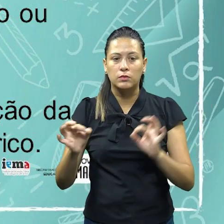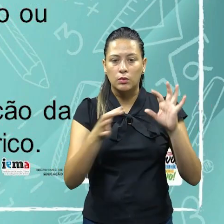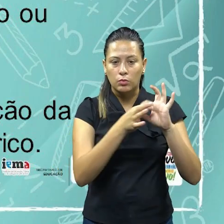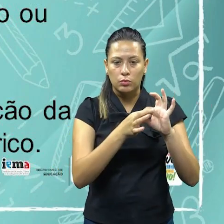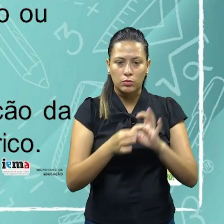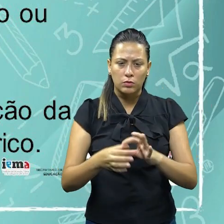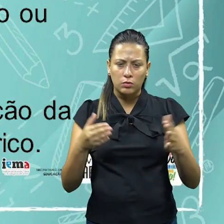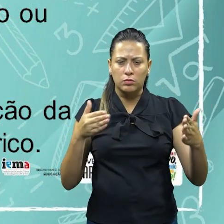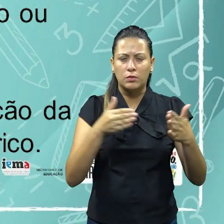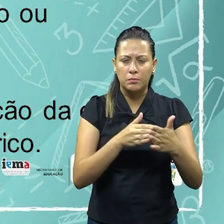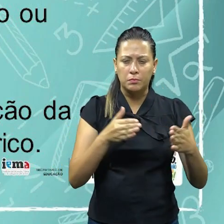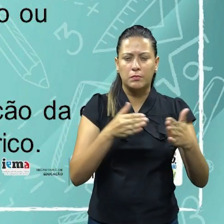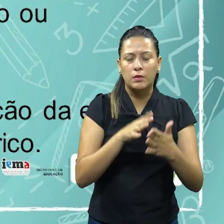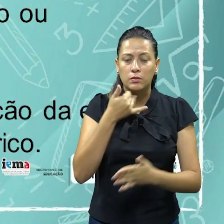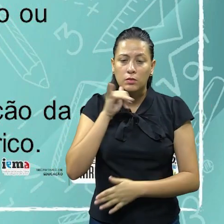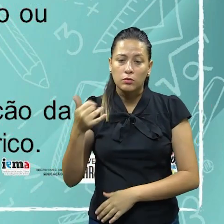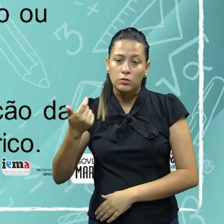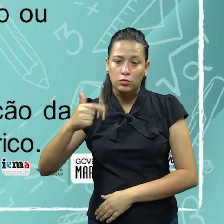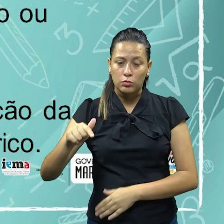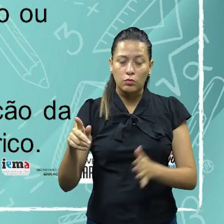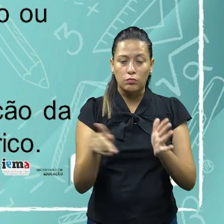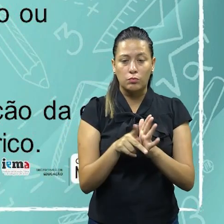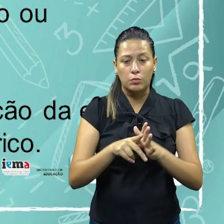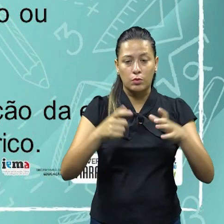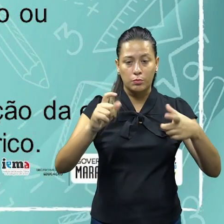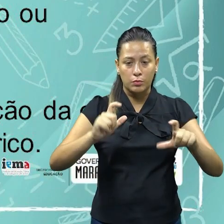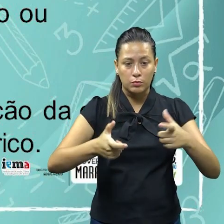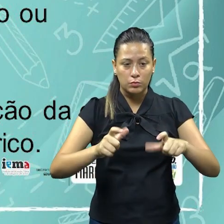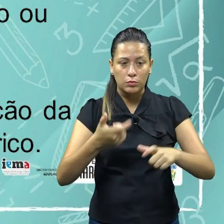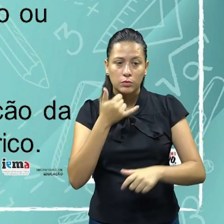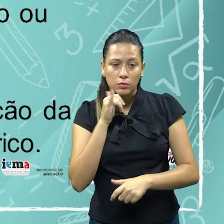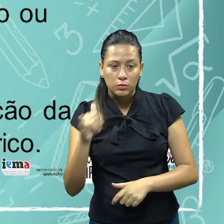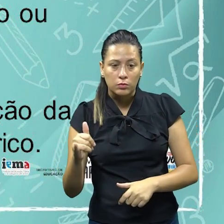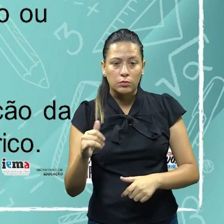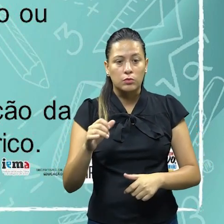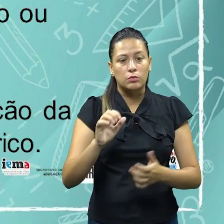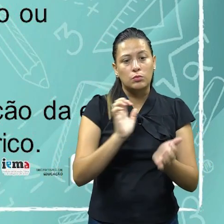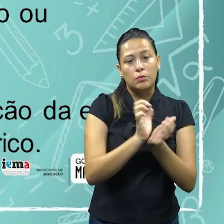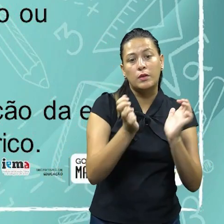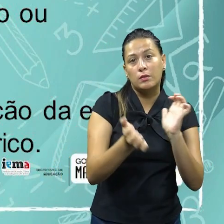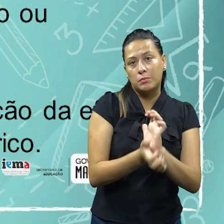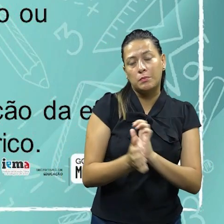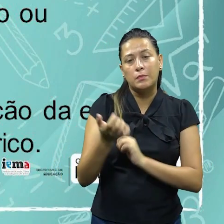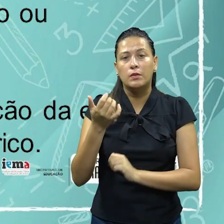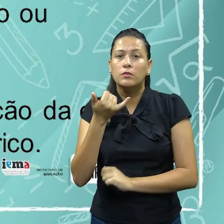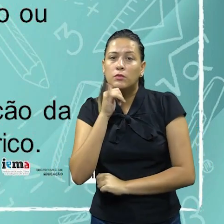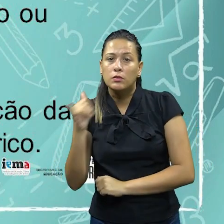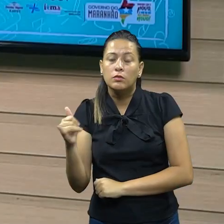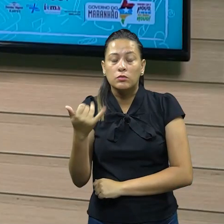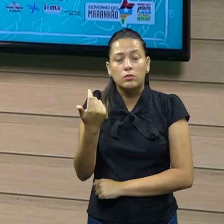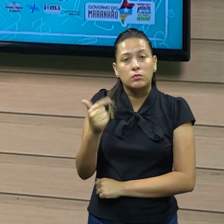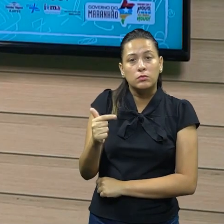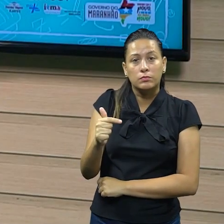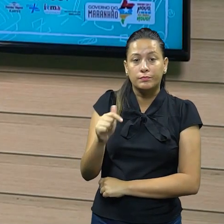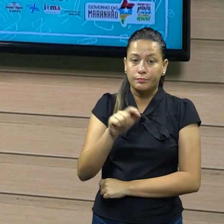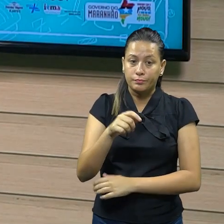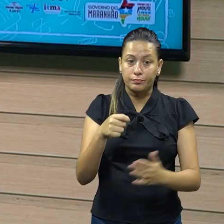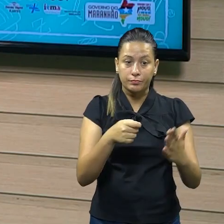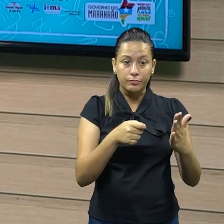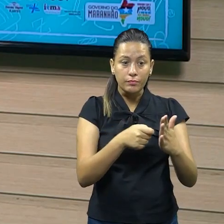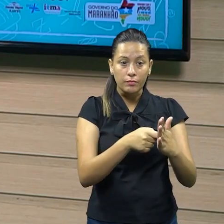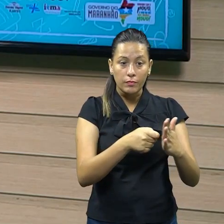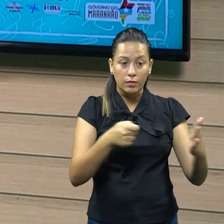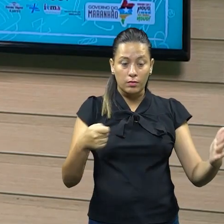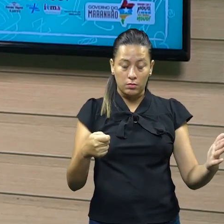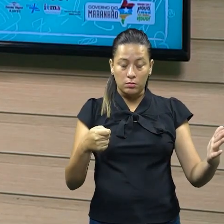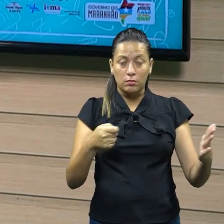a reenergização do circuito ou equipamento desenergizado. Aqui, depois de